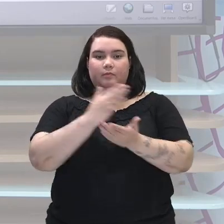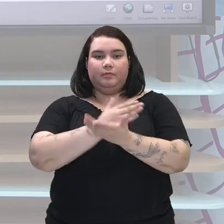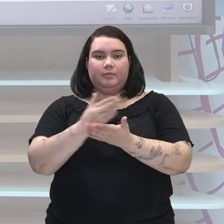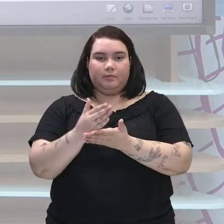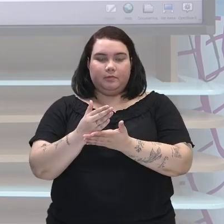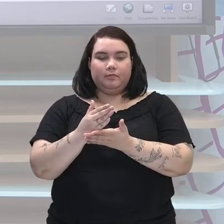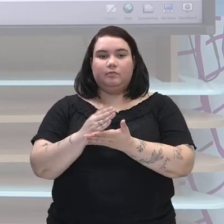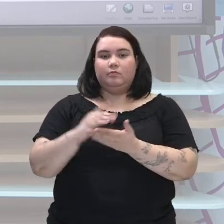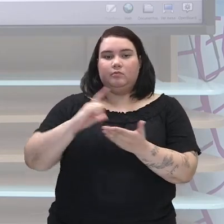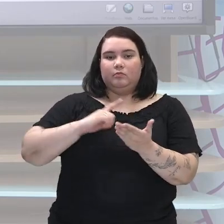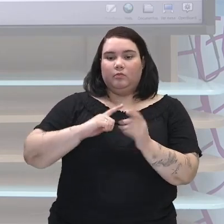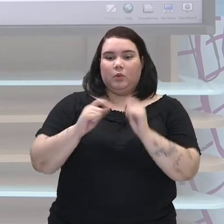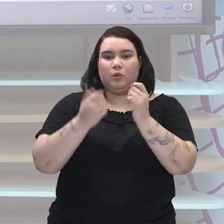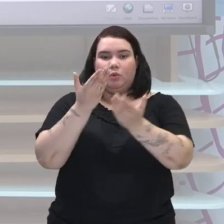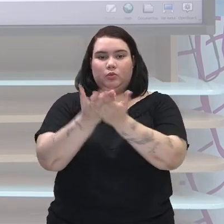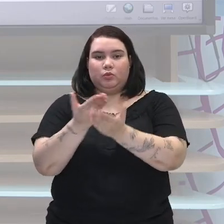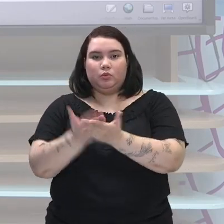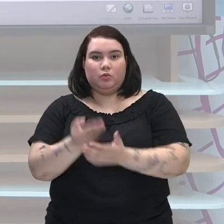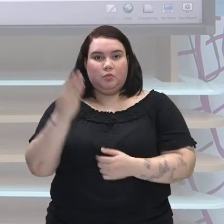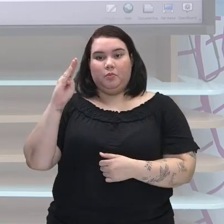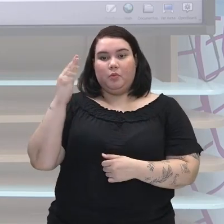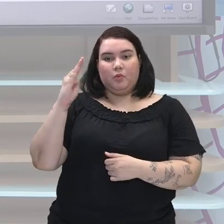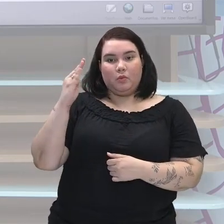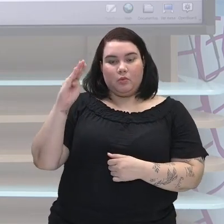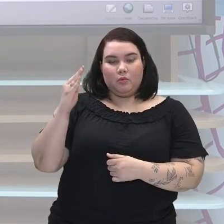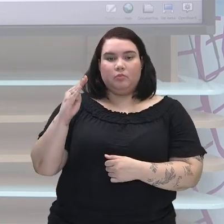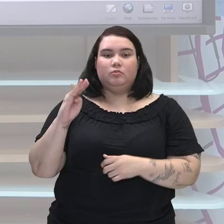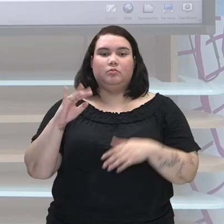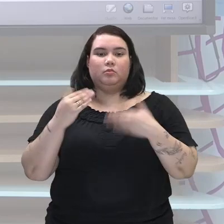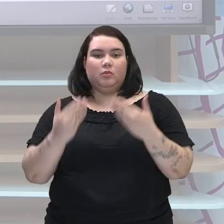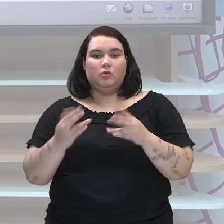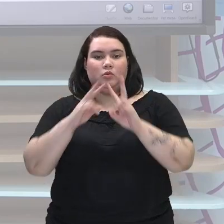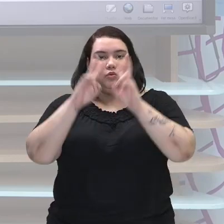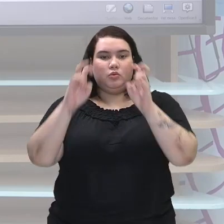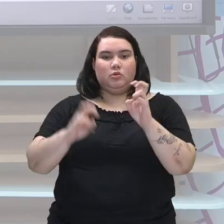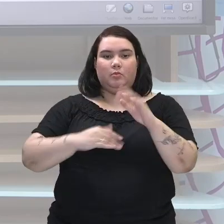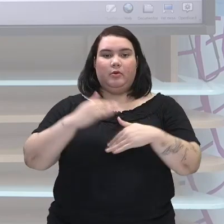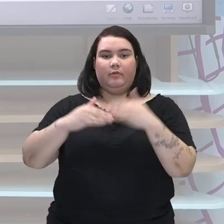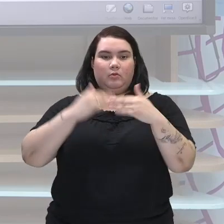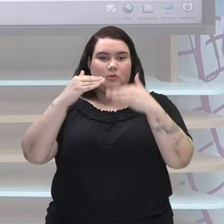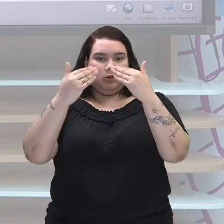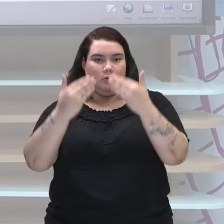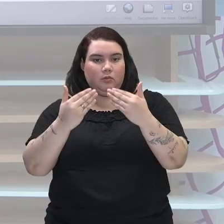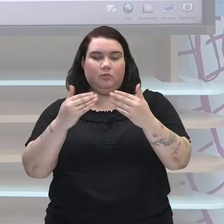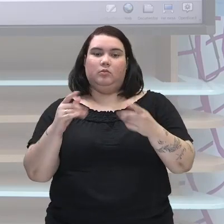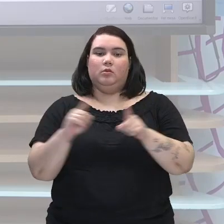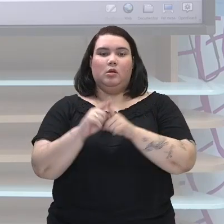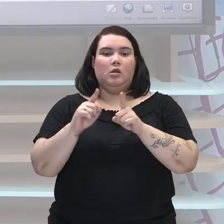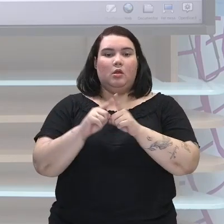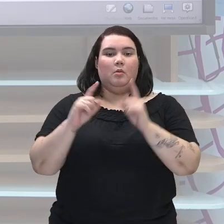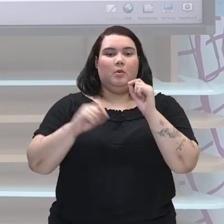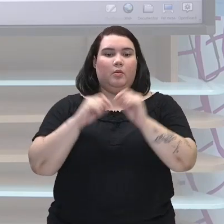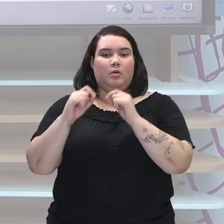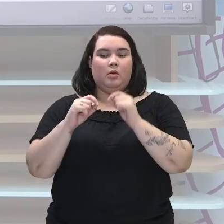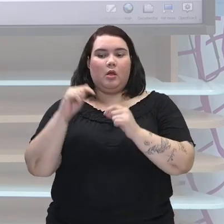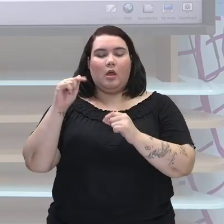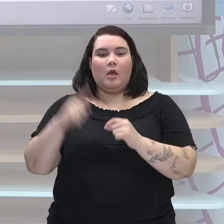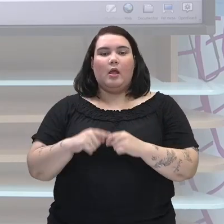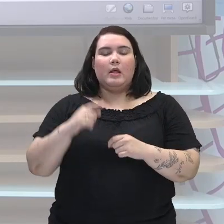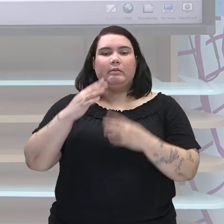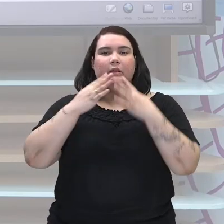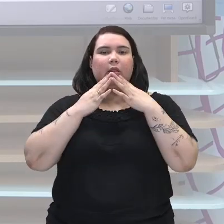começa a se debruçar nos estudos biológicos a respeito da evolução e daquilo que ele chama de